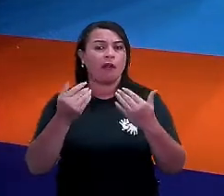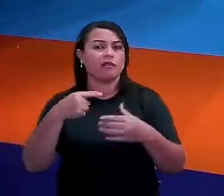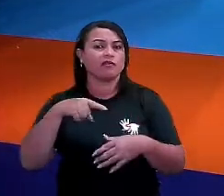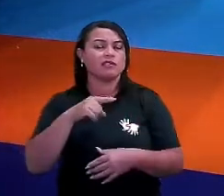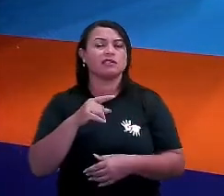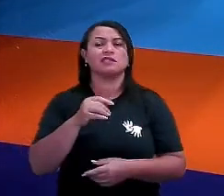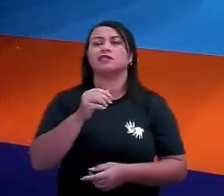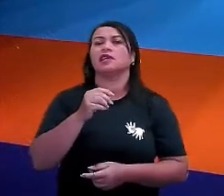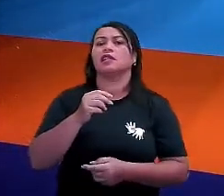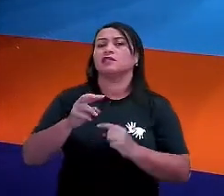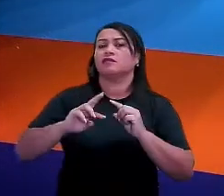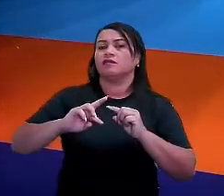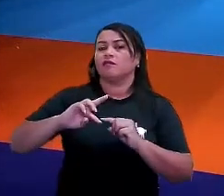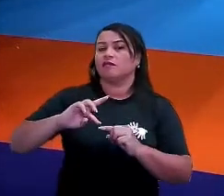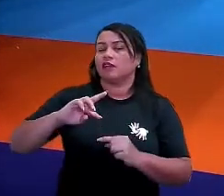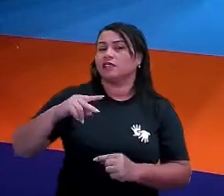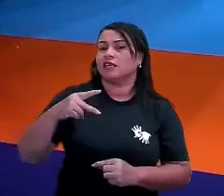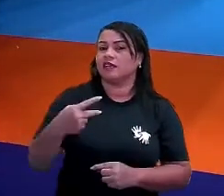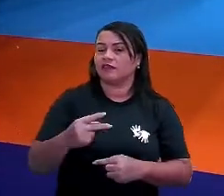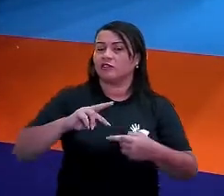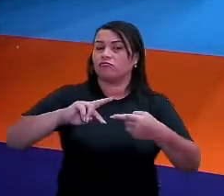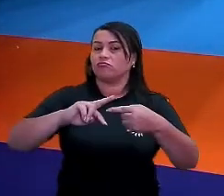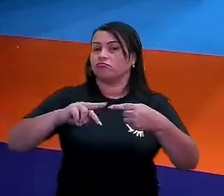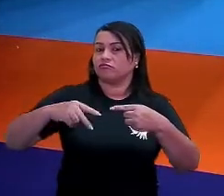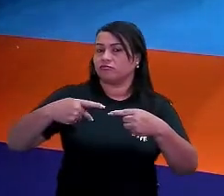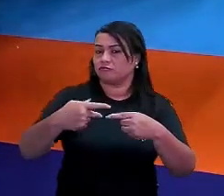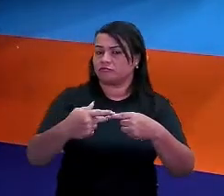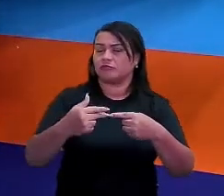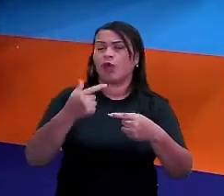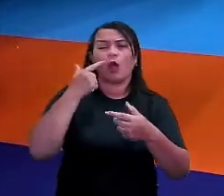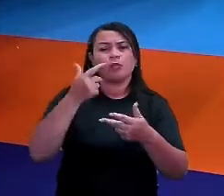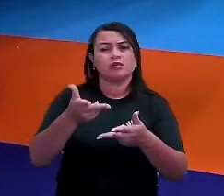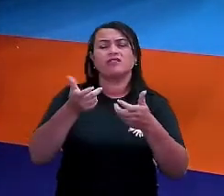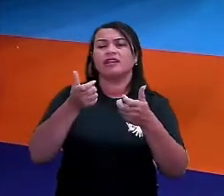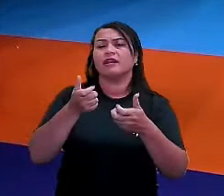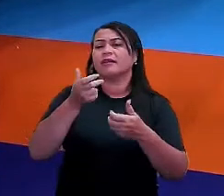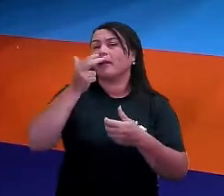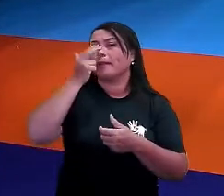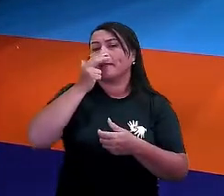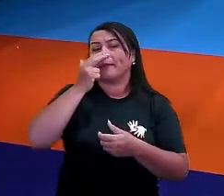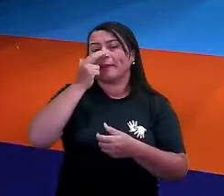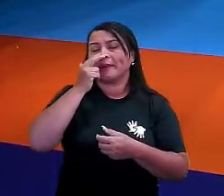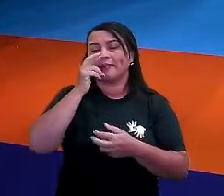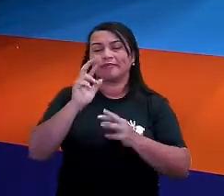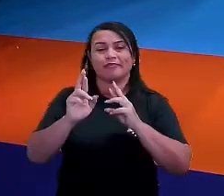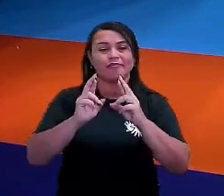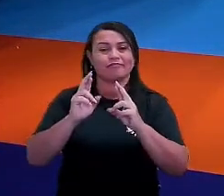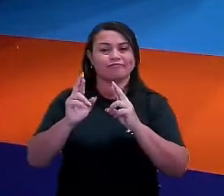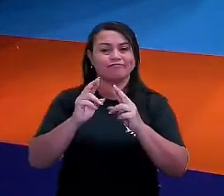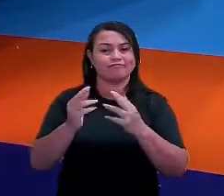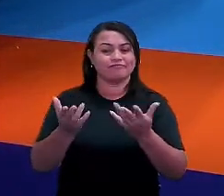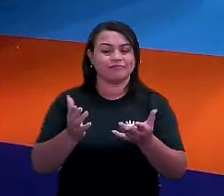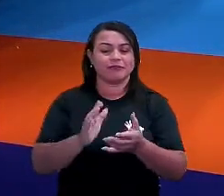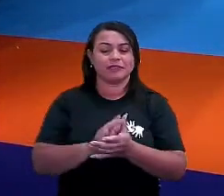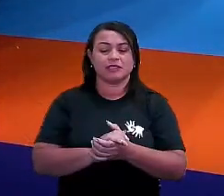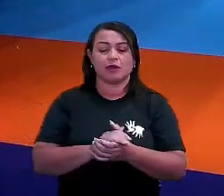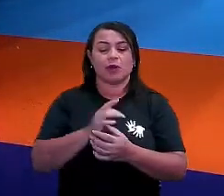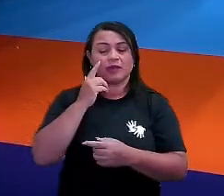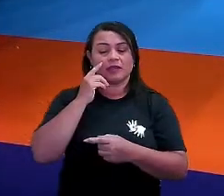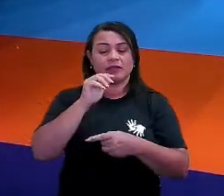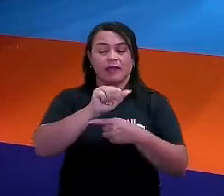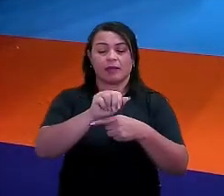você faz a inversão da fração, vocês vão notar aqui a mesma relação. O que é que ocorreu aqui?